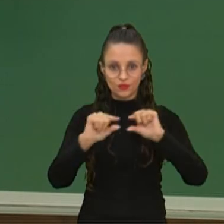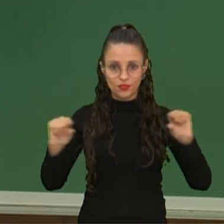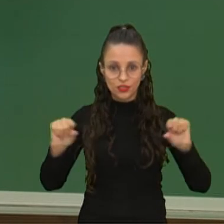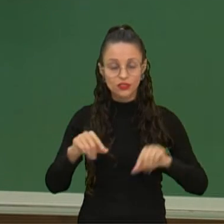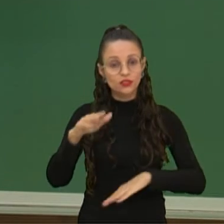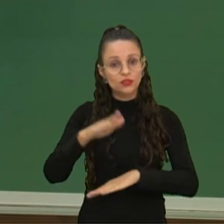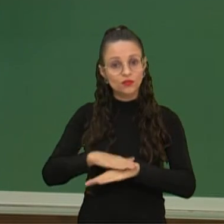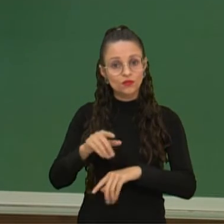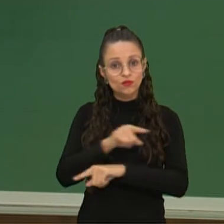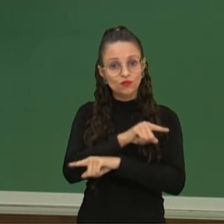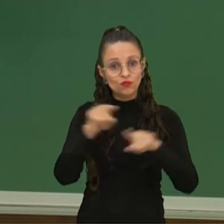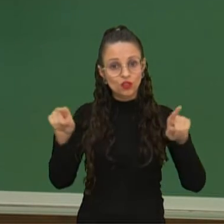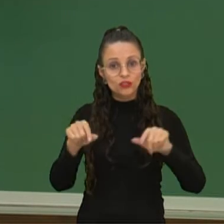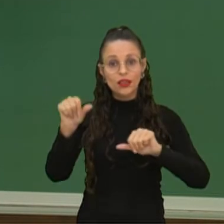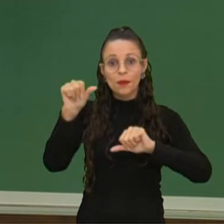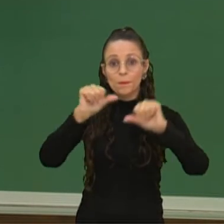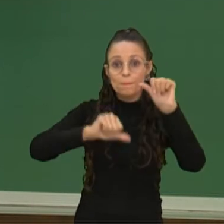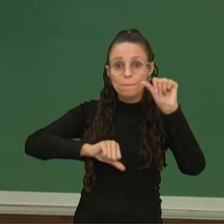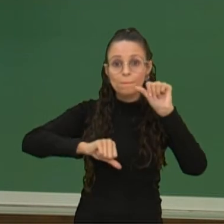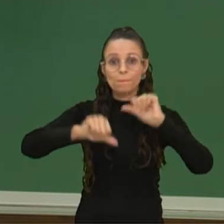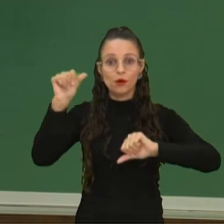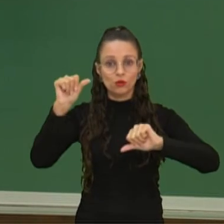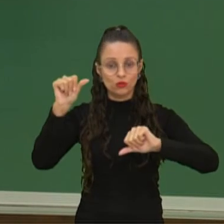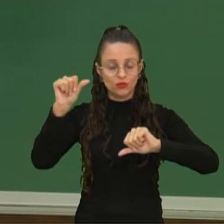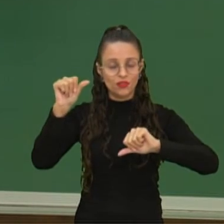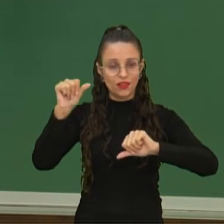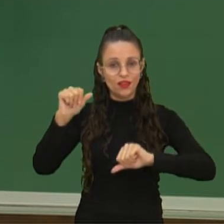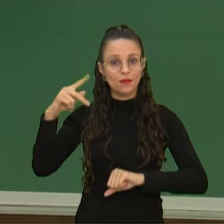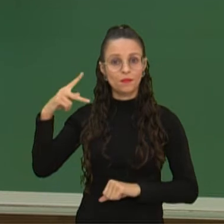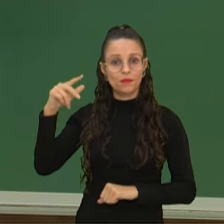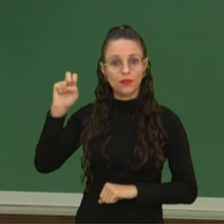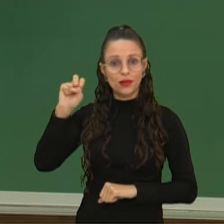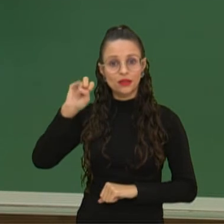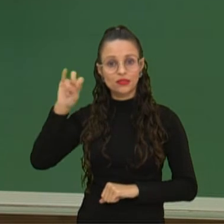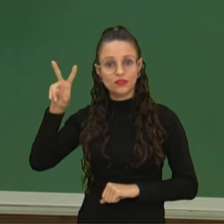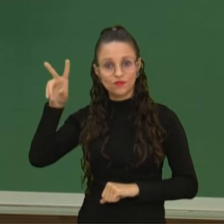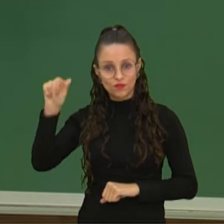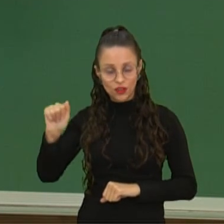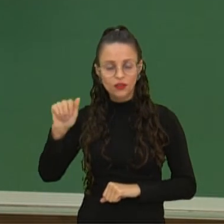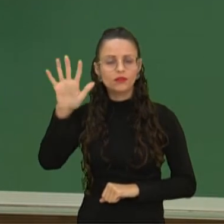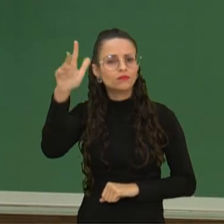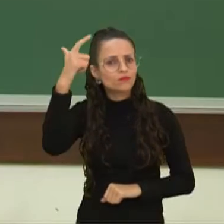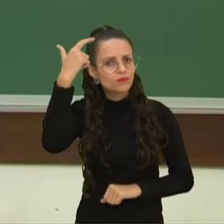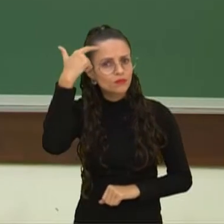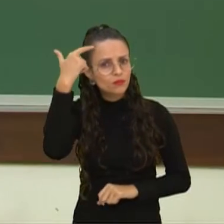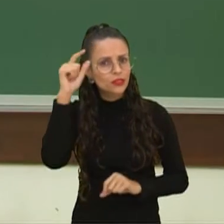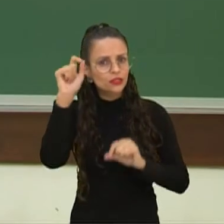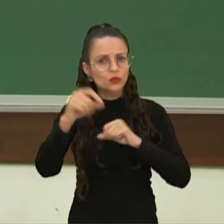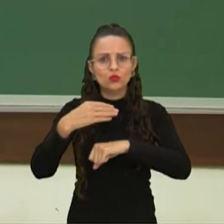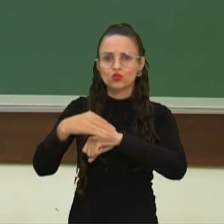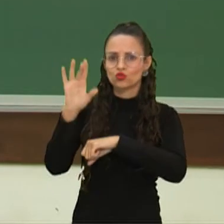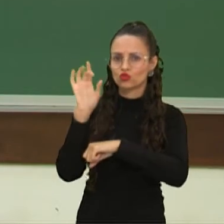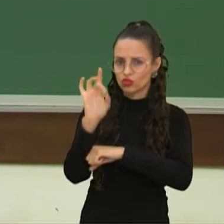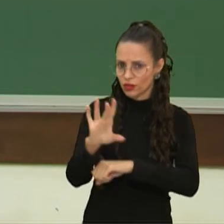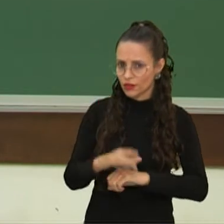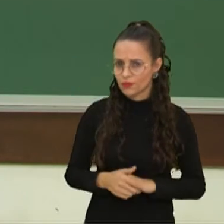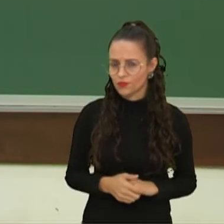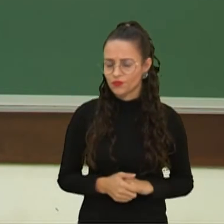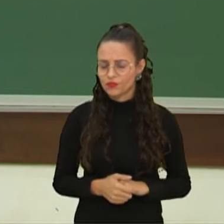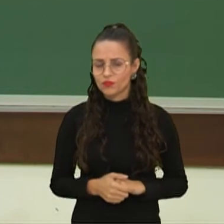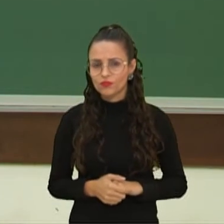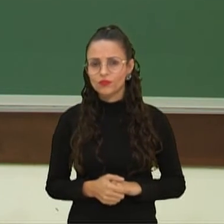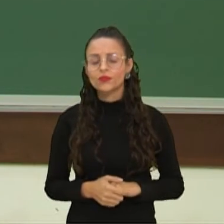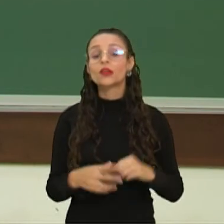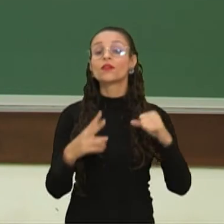quais eu quero que você mude essas três frases para a voz passiva. pensando. A dica é, quer saber?